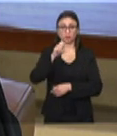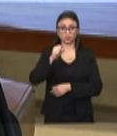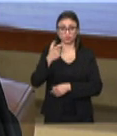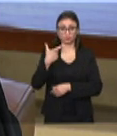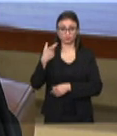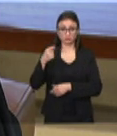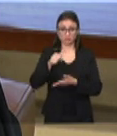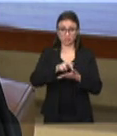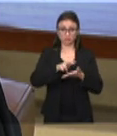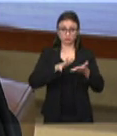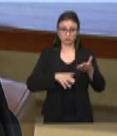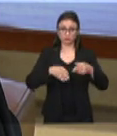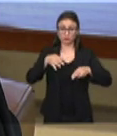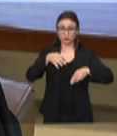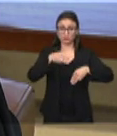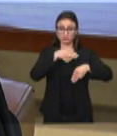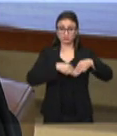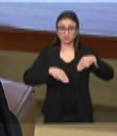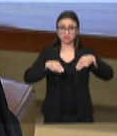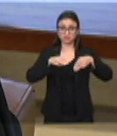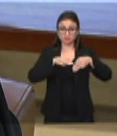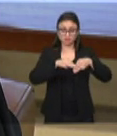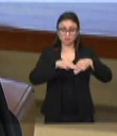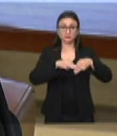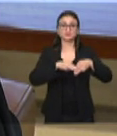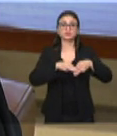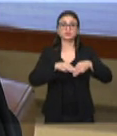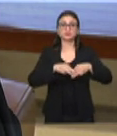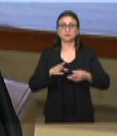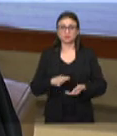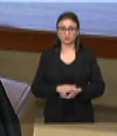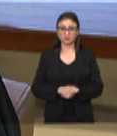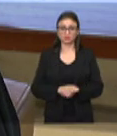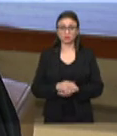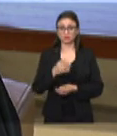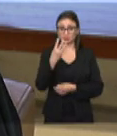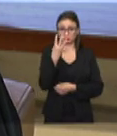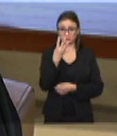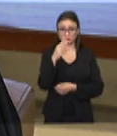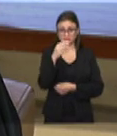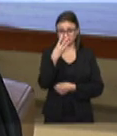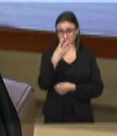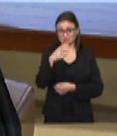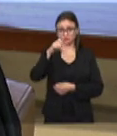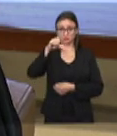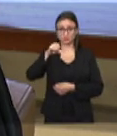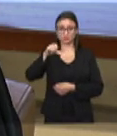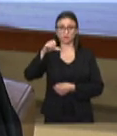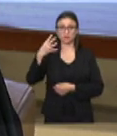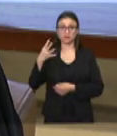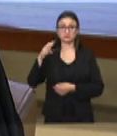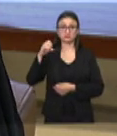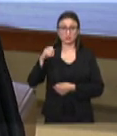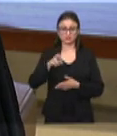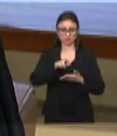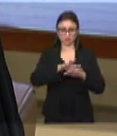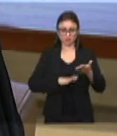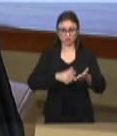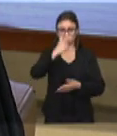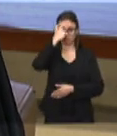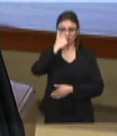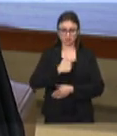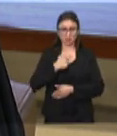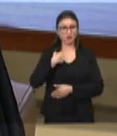da relatoria do ministro Dias Toffoli, e na ADI 3940, de minha relatoria. Penso que essa